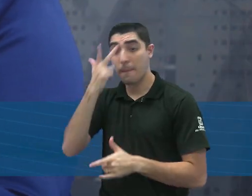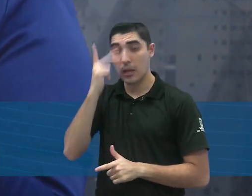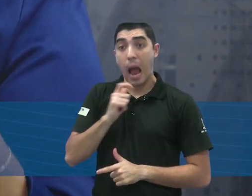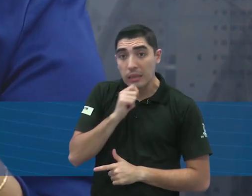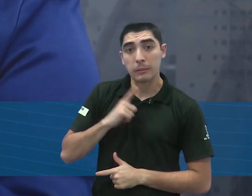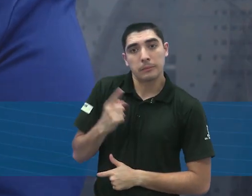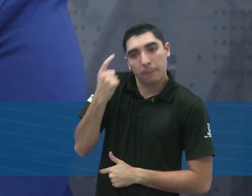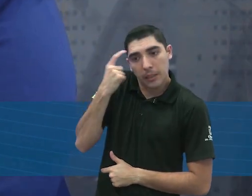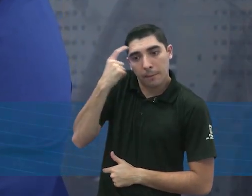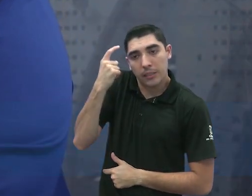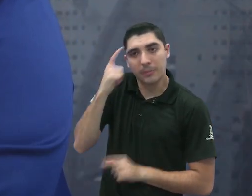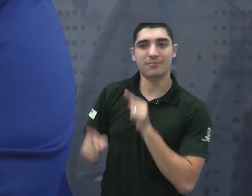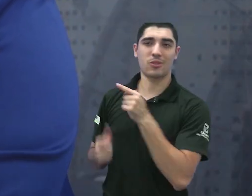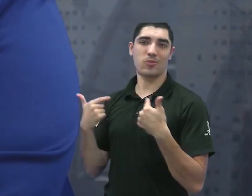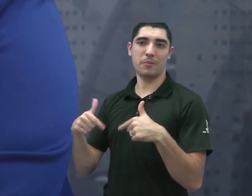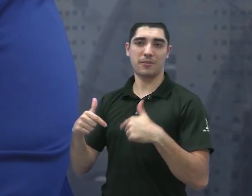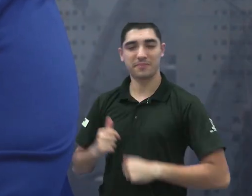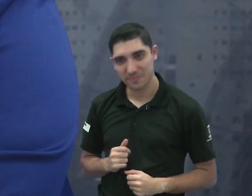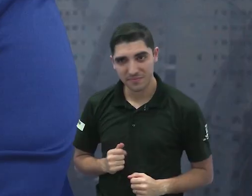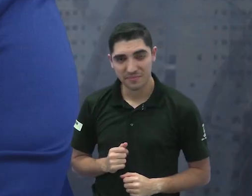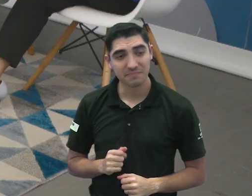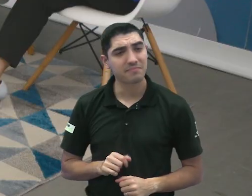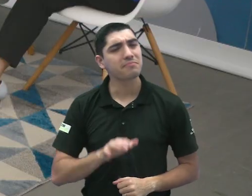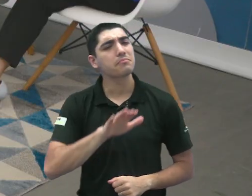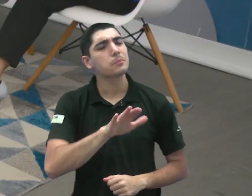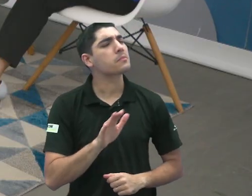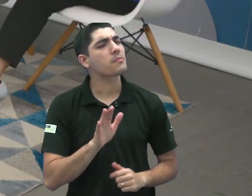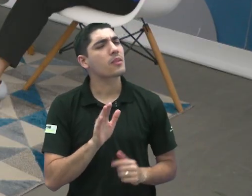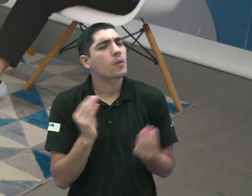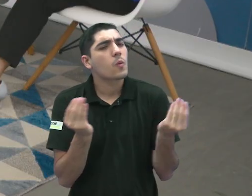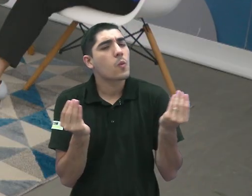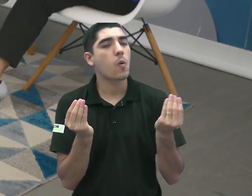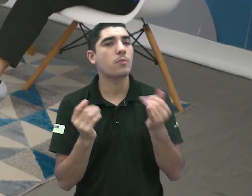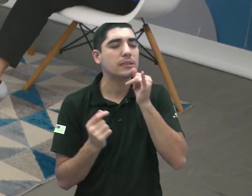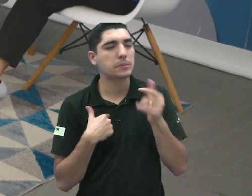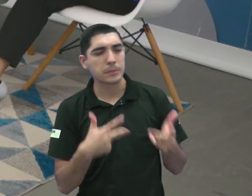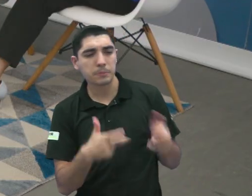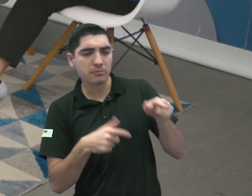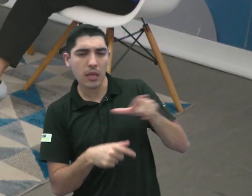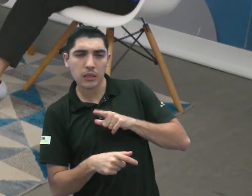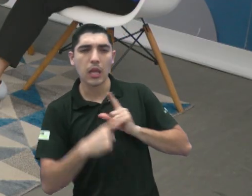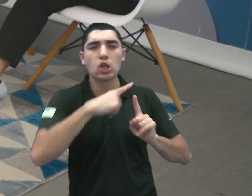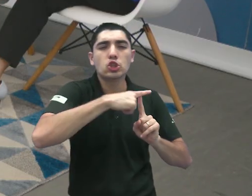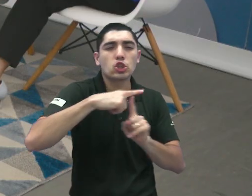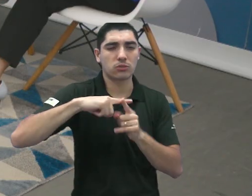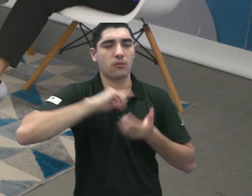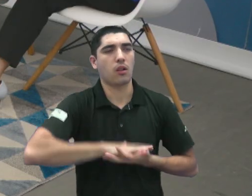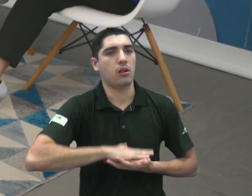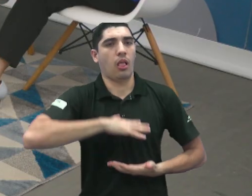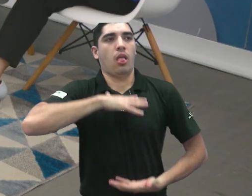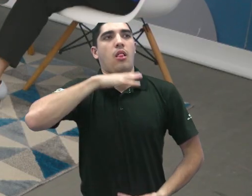no meu tempo de trabalho, né? E como, assim, ver o nível de burnout, né? Às vezes a pessoa acorda